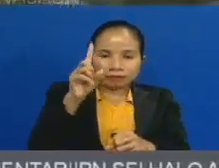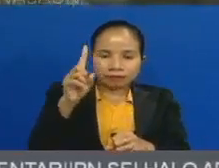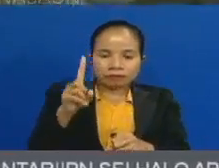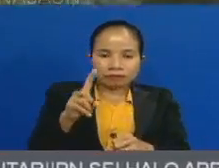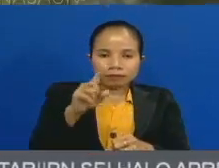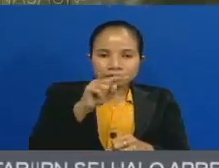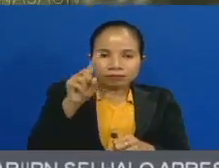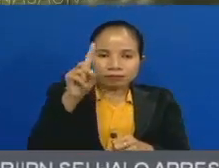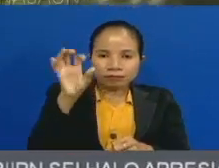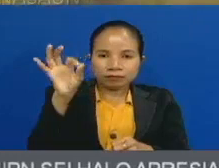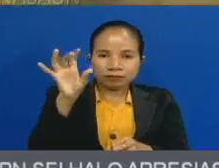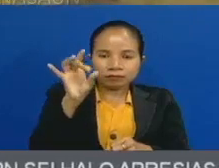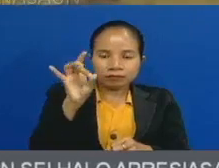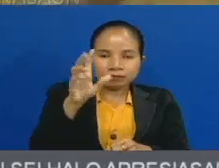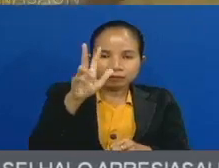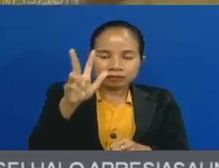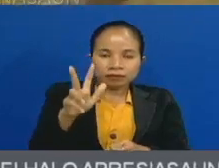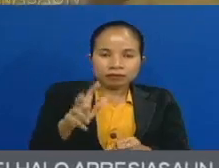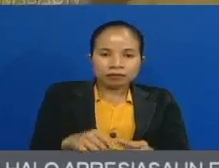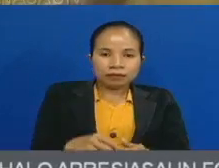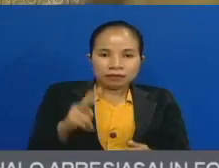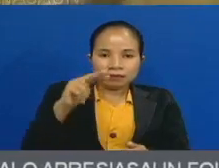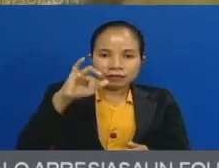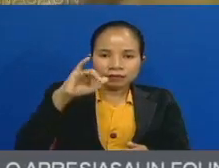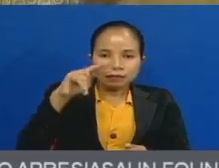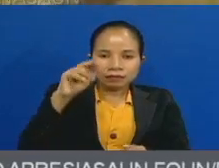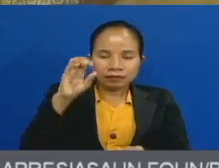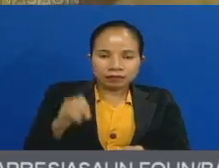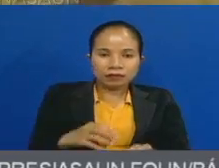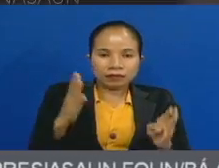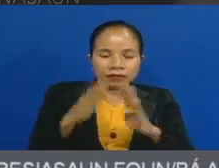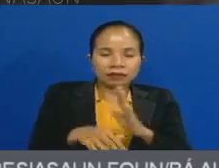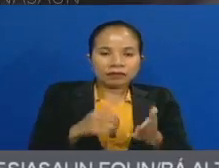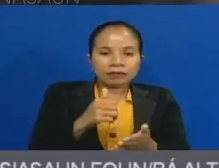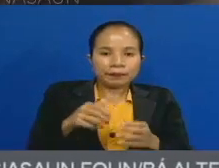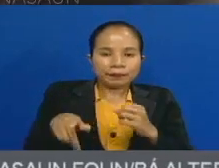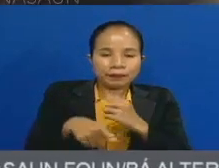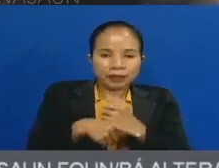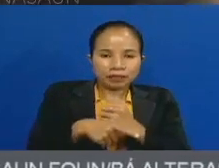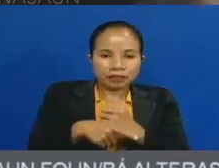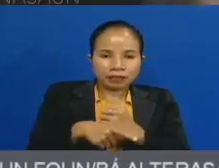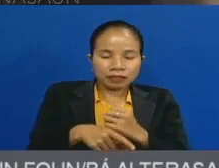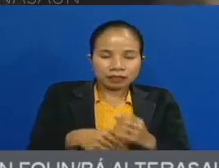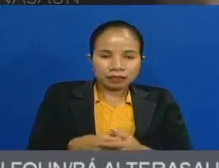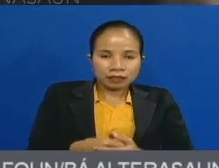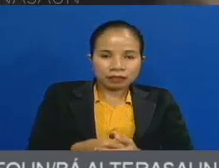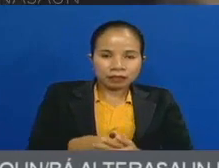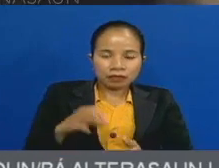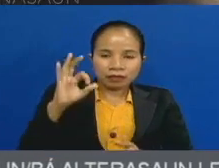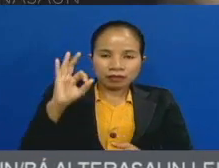to rihunda tu se walu nulu resin tol. Nino Conde Santana sai delegado ba partido marxista-leninista